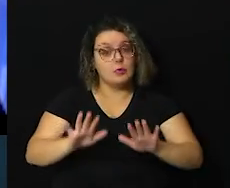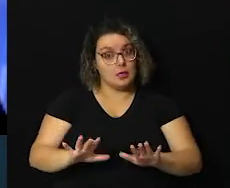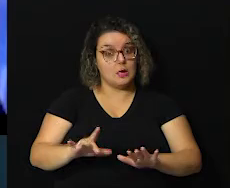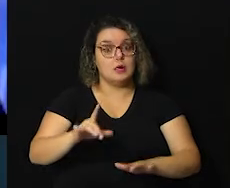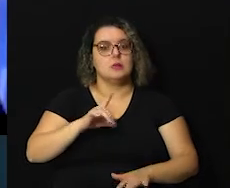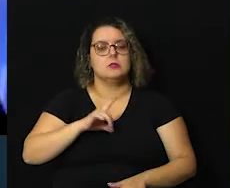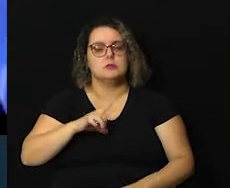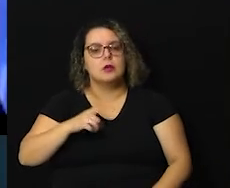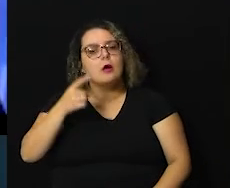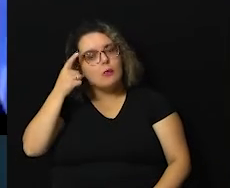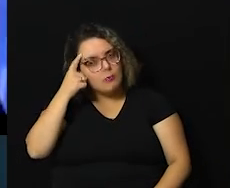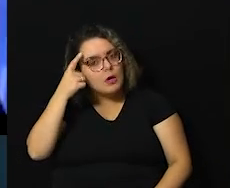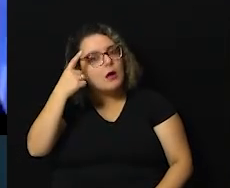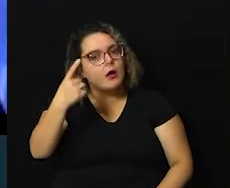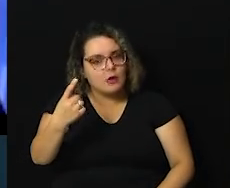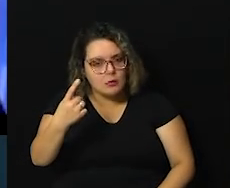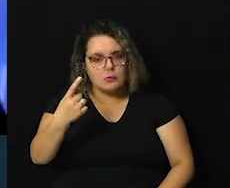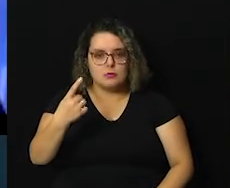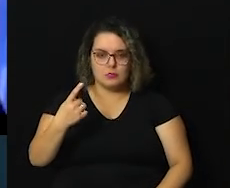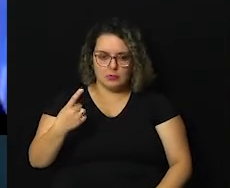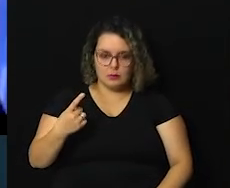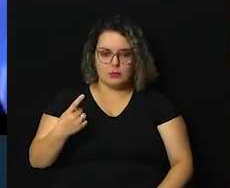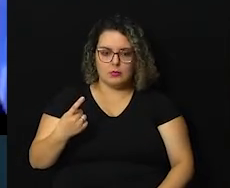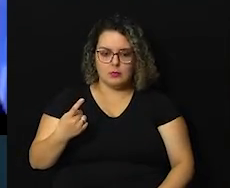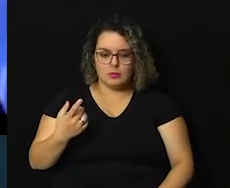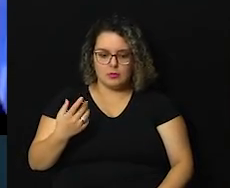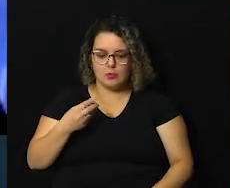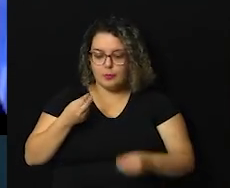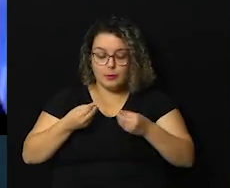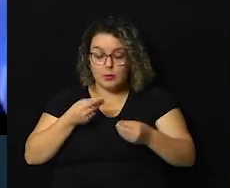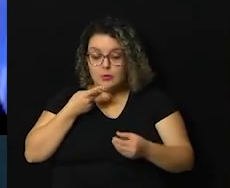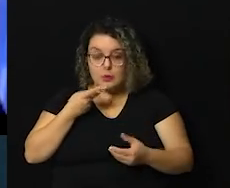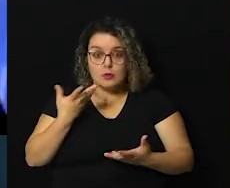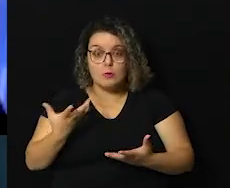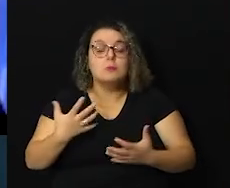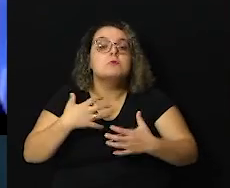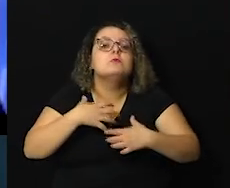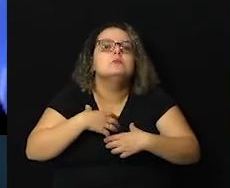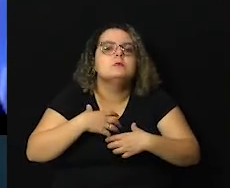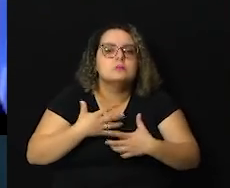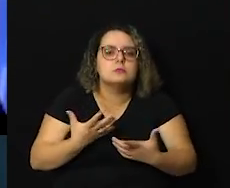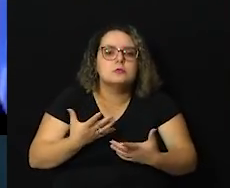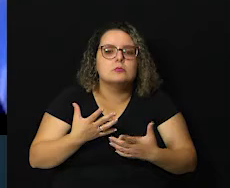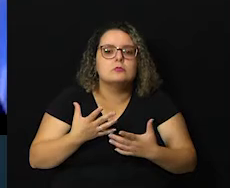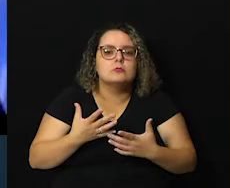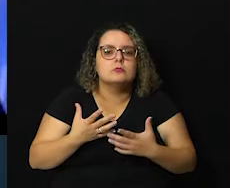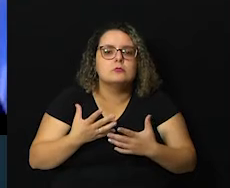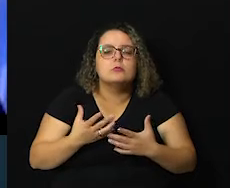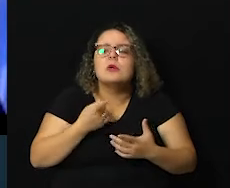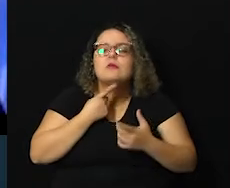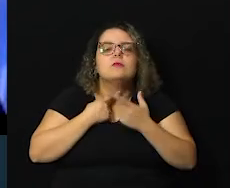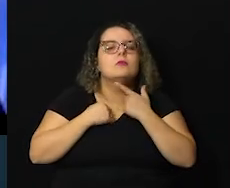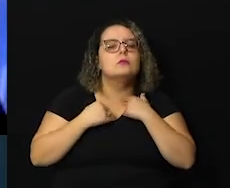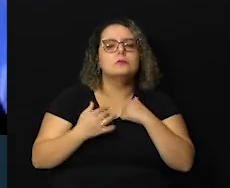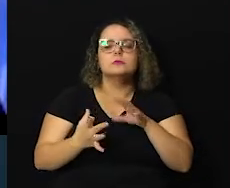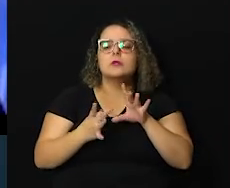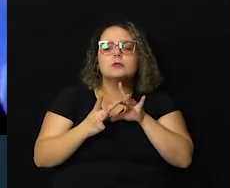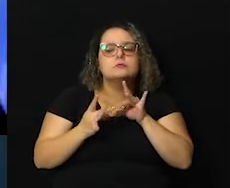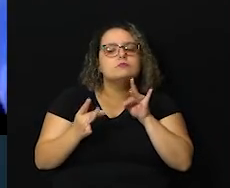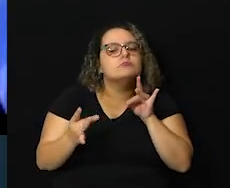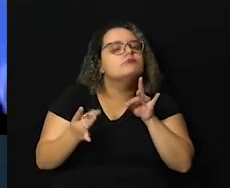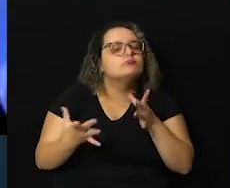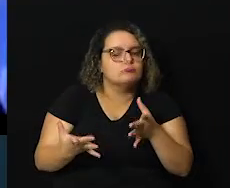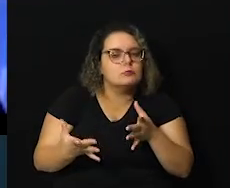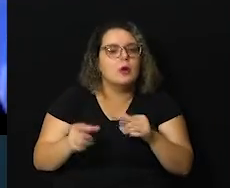mas há um bom senso alma como eu posso dizer ao a sensação um feeling mas